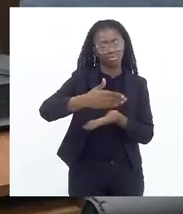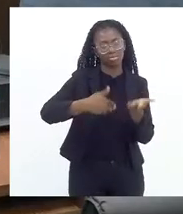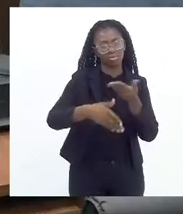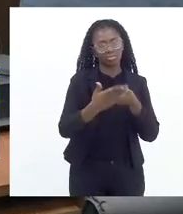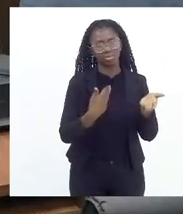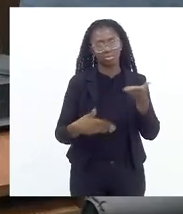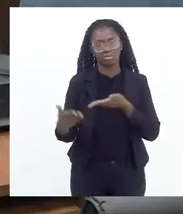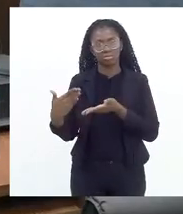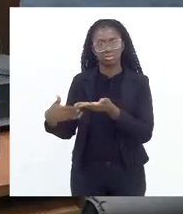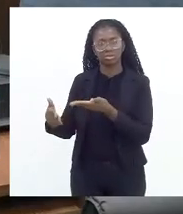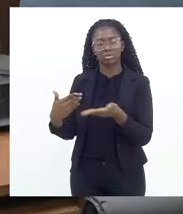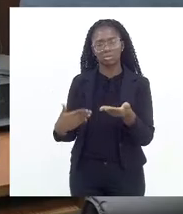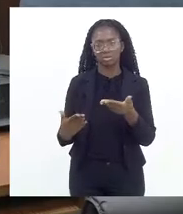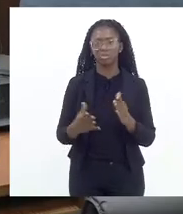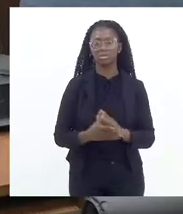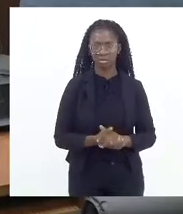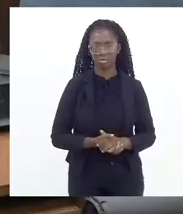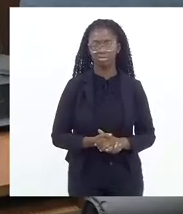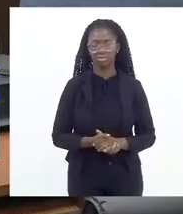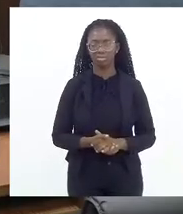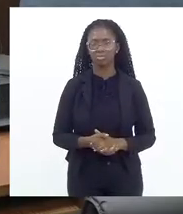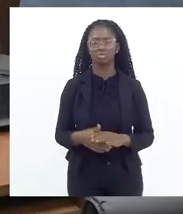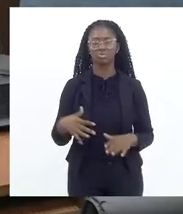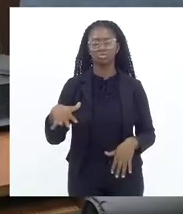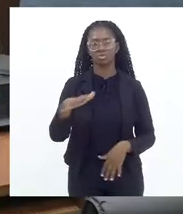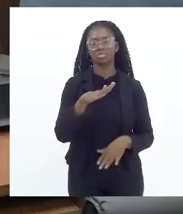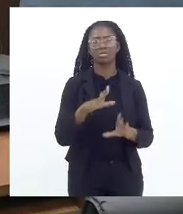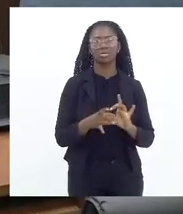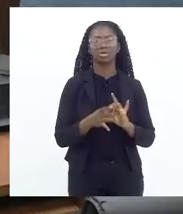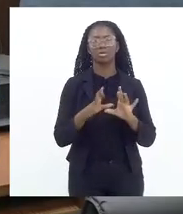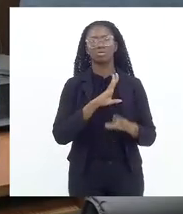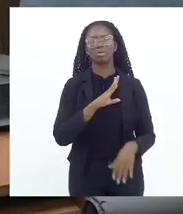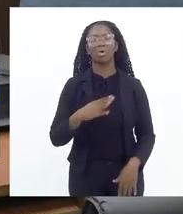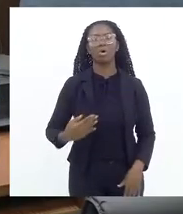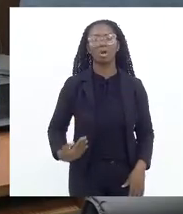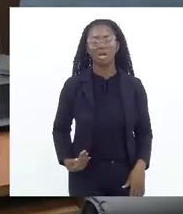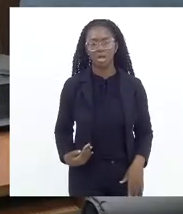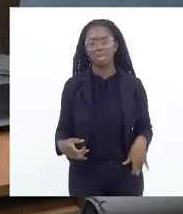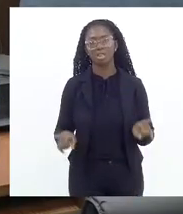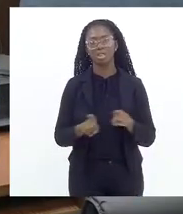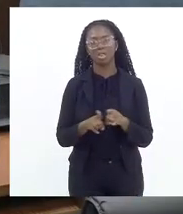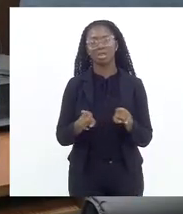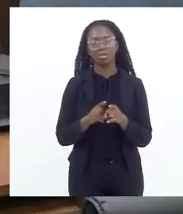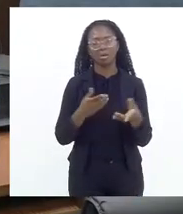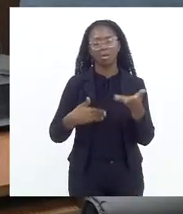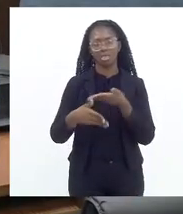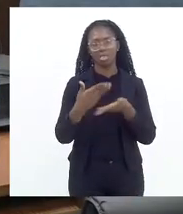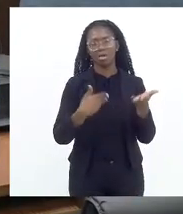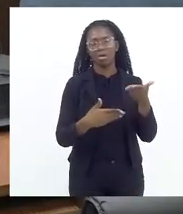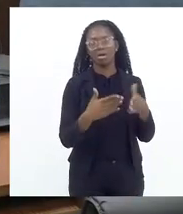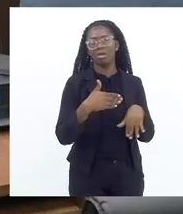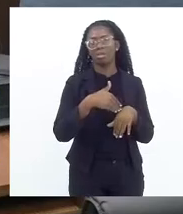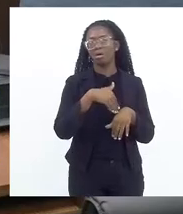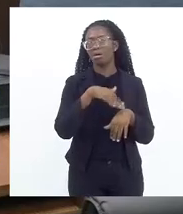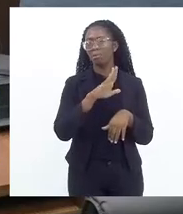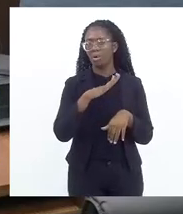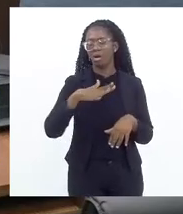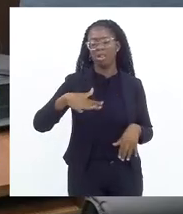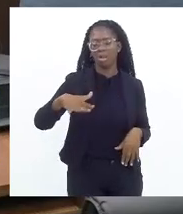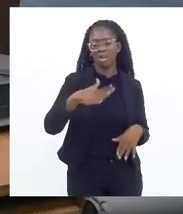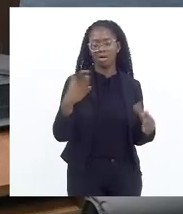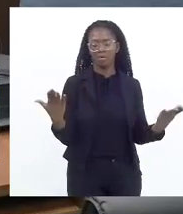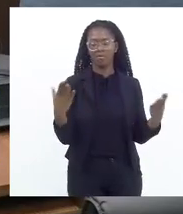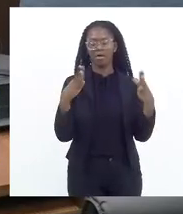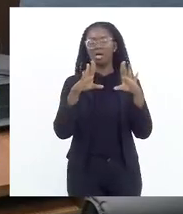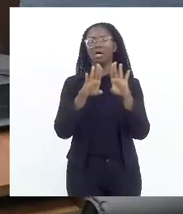coletivo, mesmo no espaço público, de convívio coletivo e ainda mais nos espaços